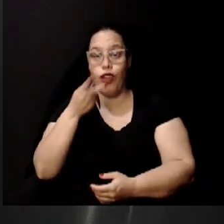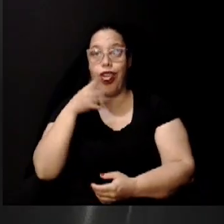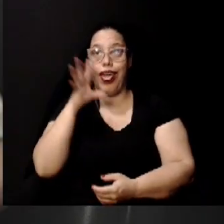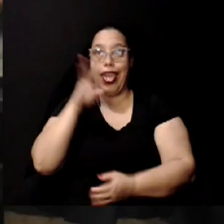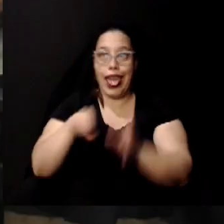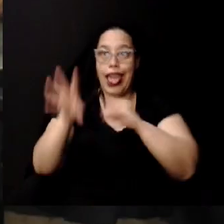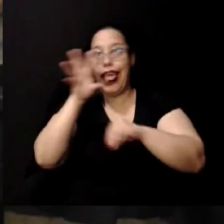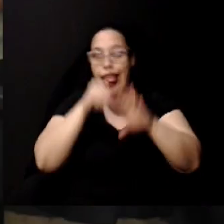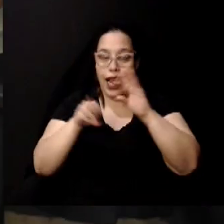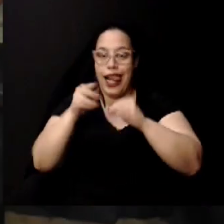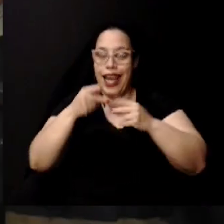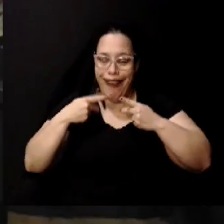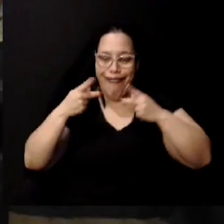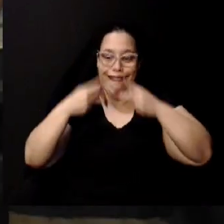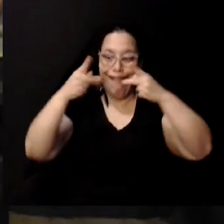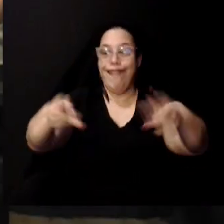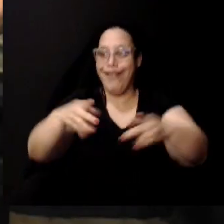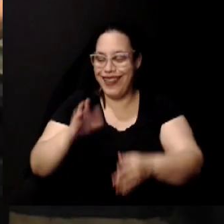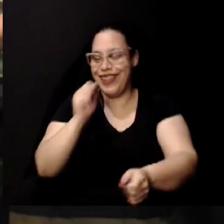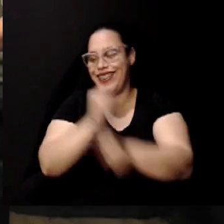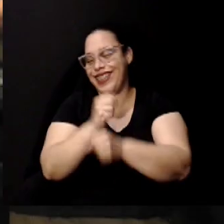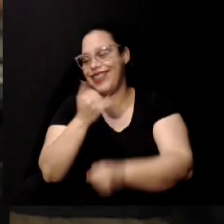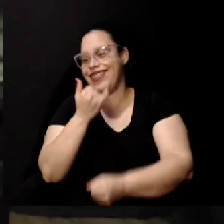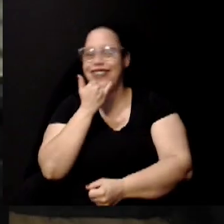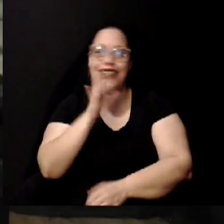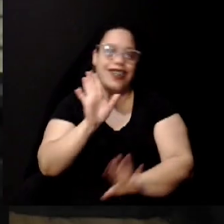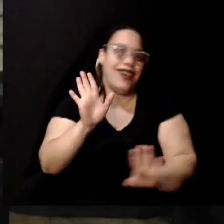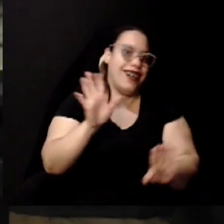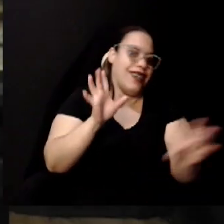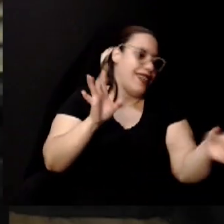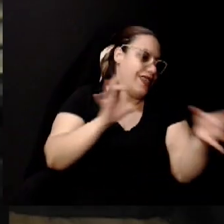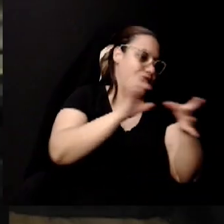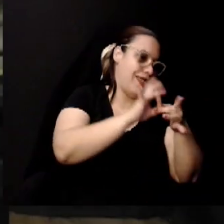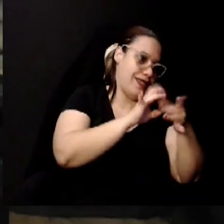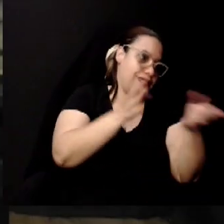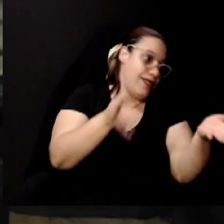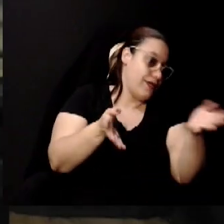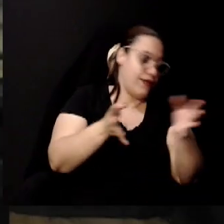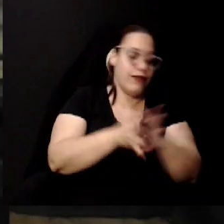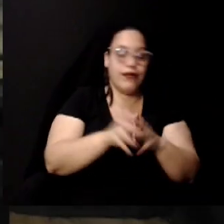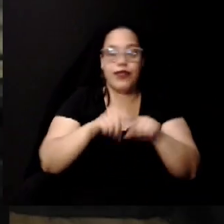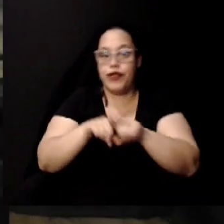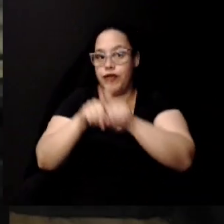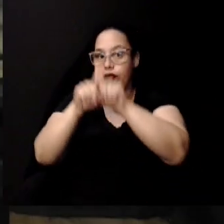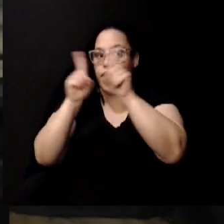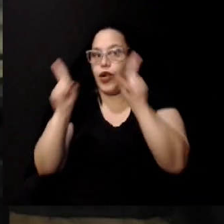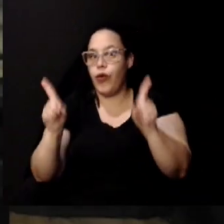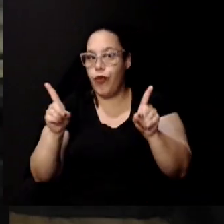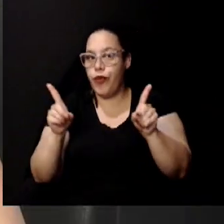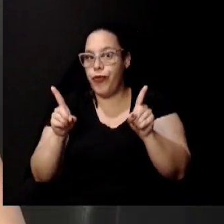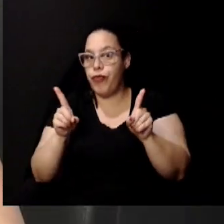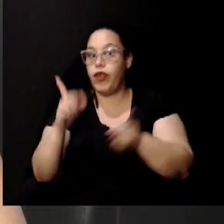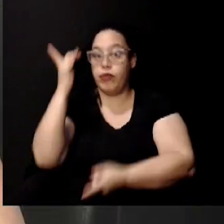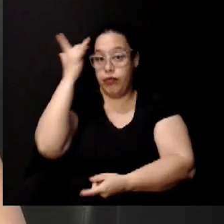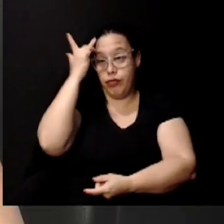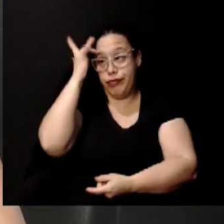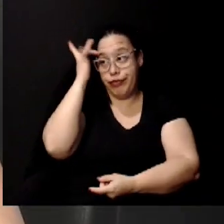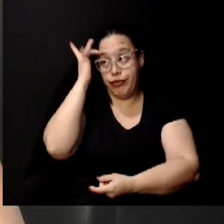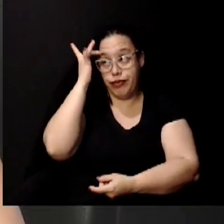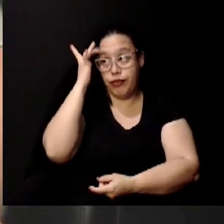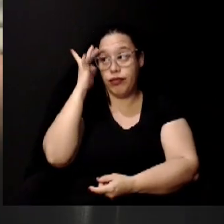engato. Tá tudo interligado, né? Mas eu acho que é um